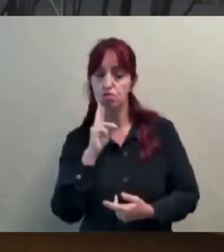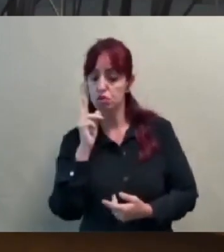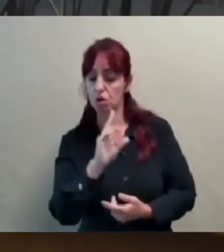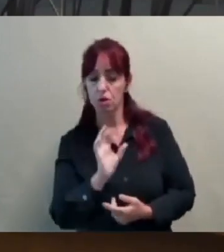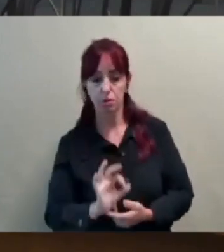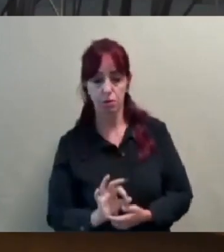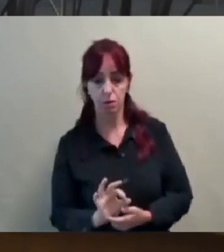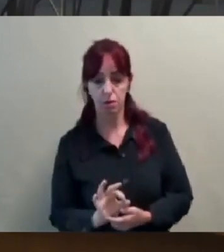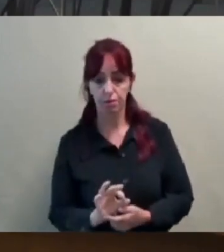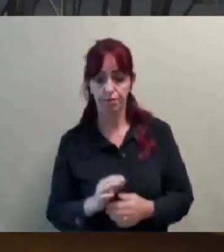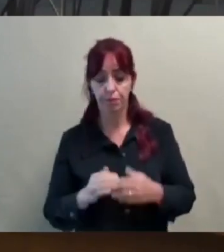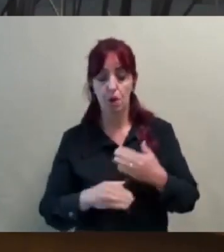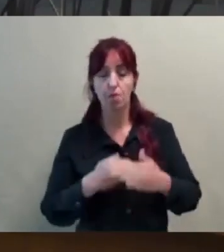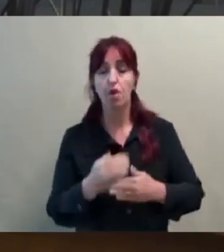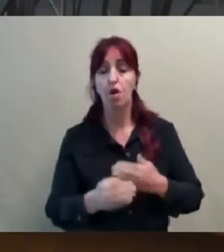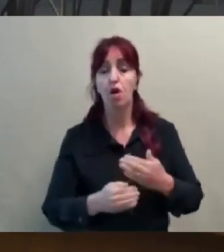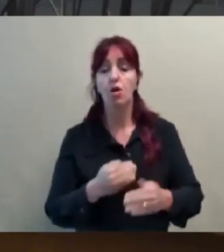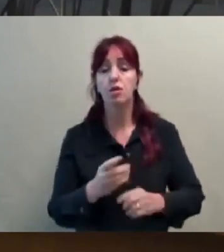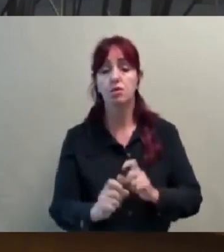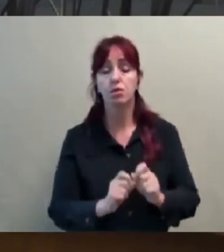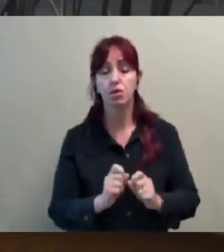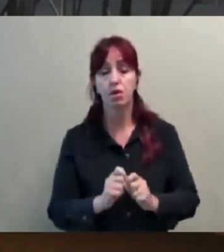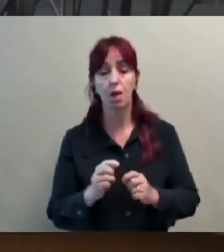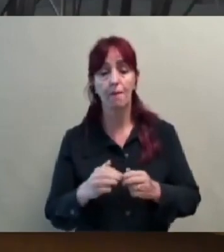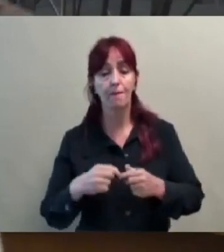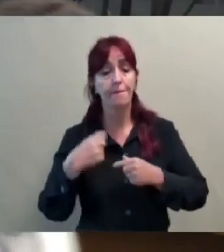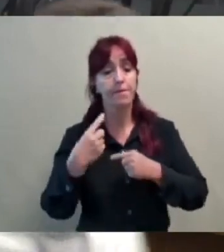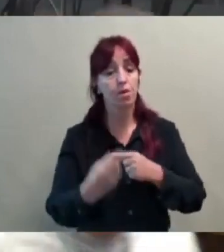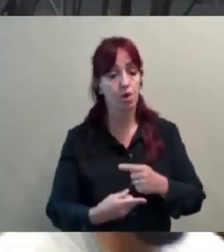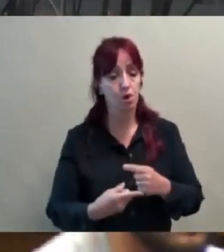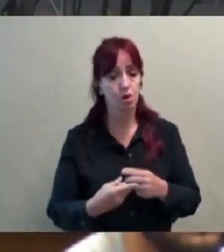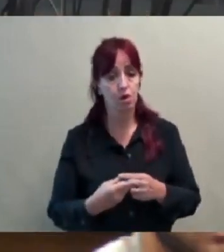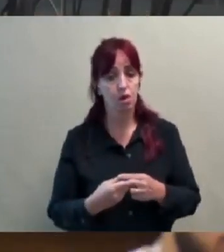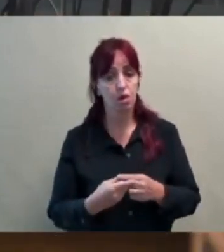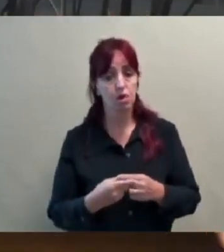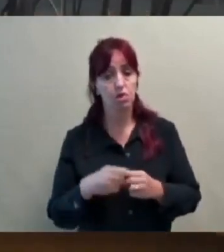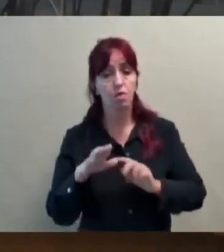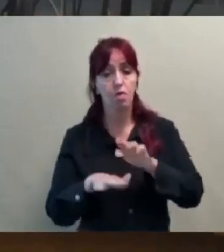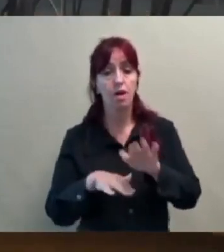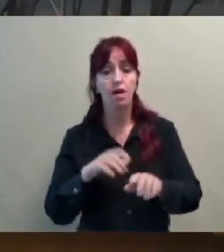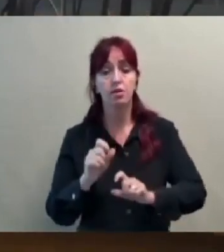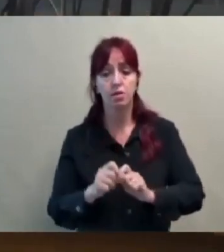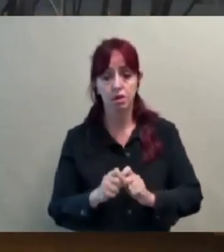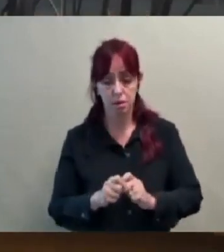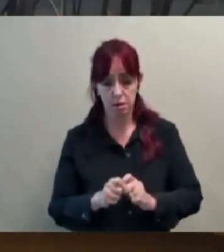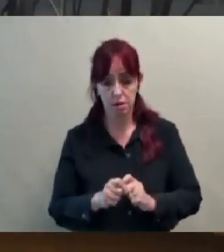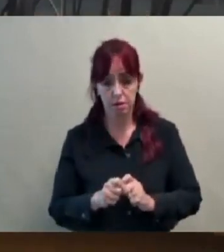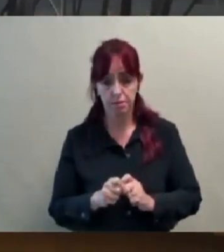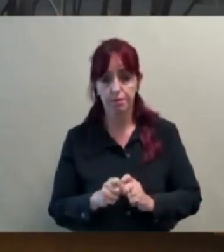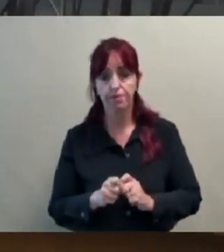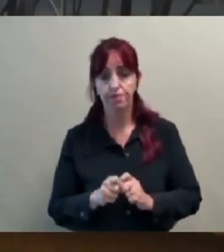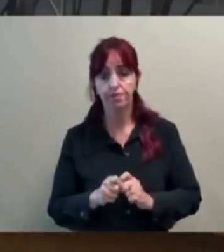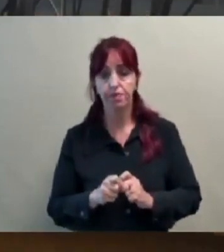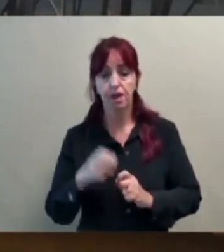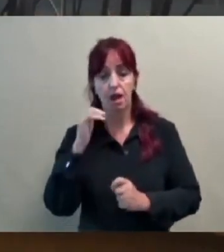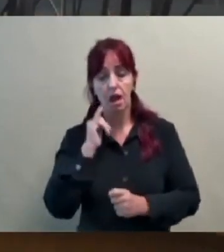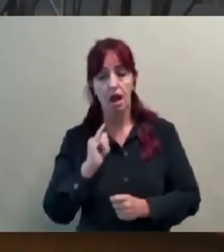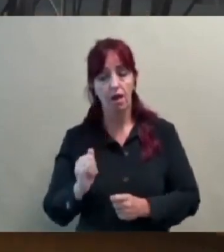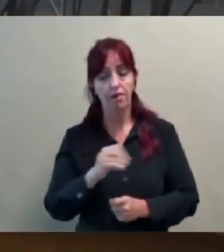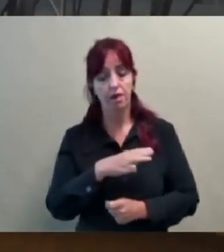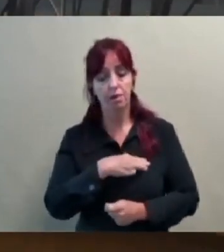nossa lei orgânica, segundo o regimento interno, é oficiar o Ministério Público para que tome as